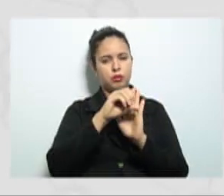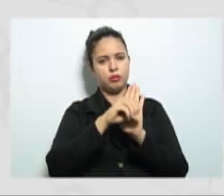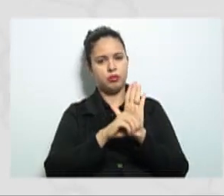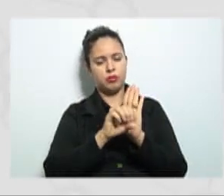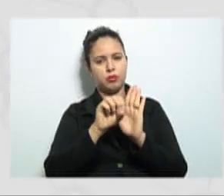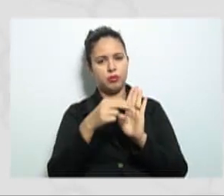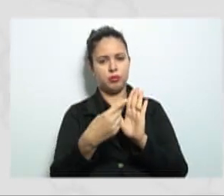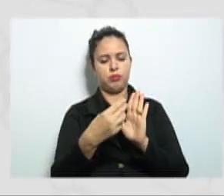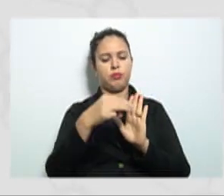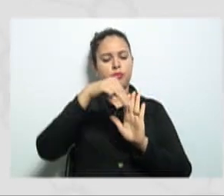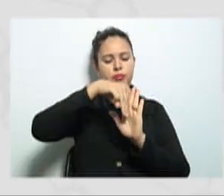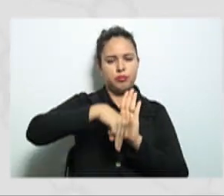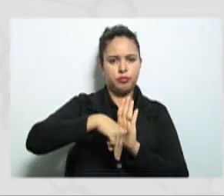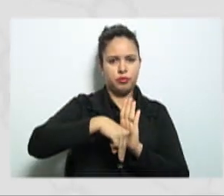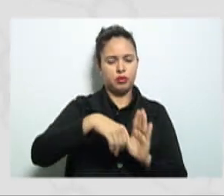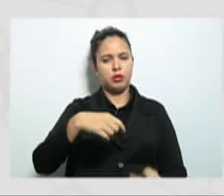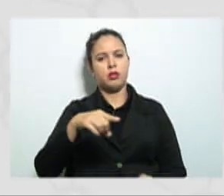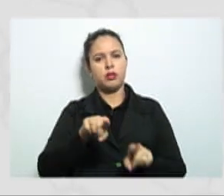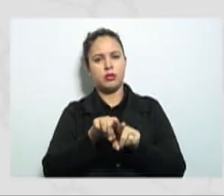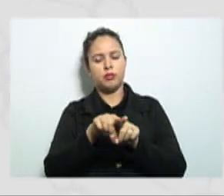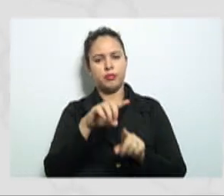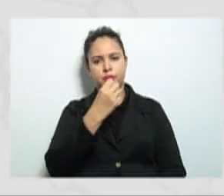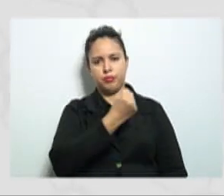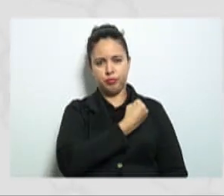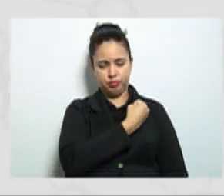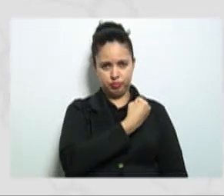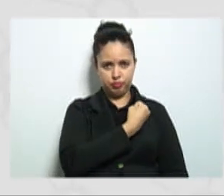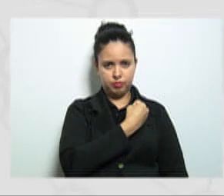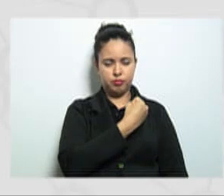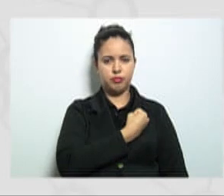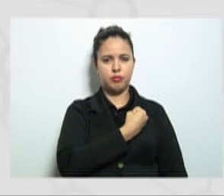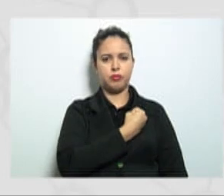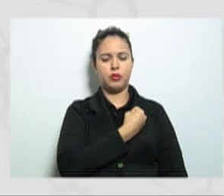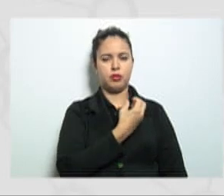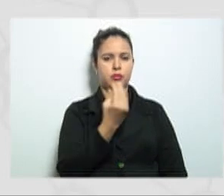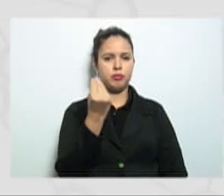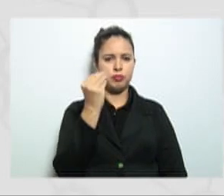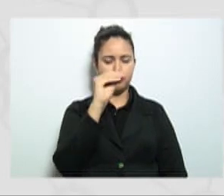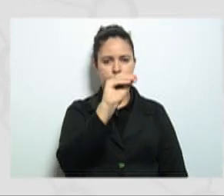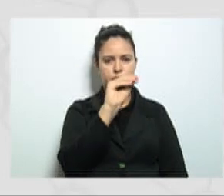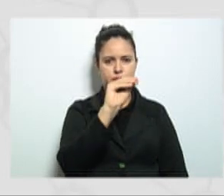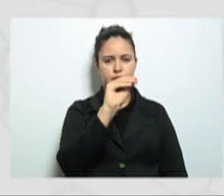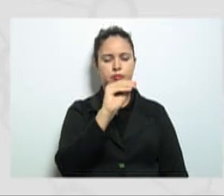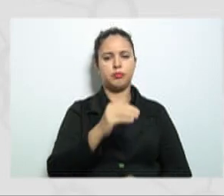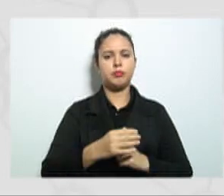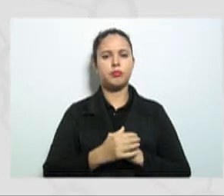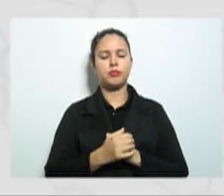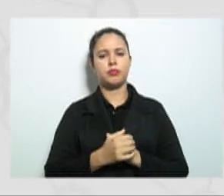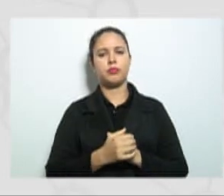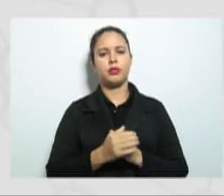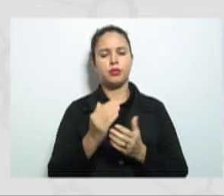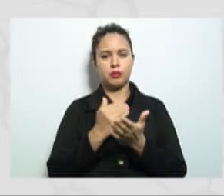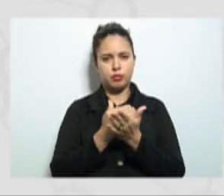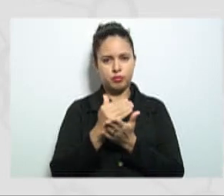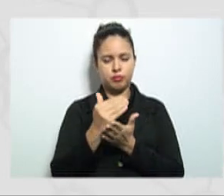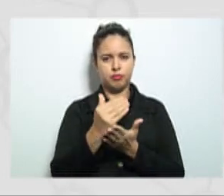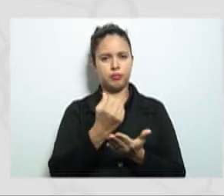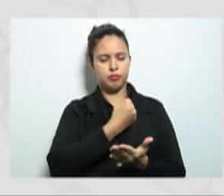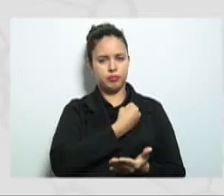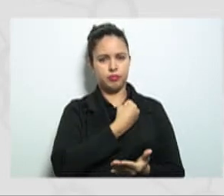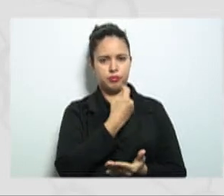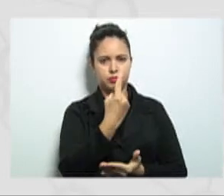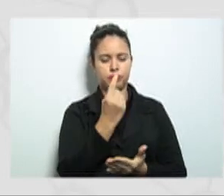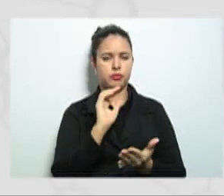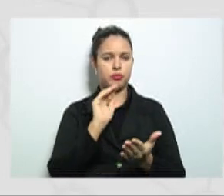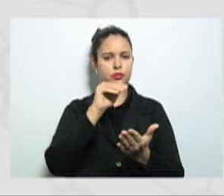O número, porque cada ofício ou cada memorando redigido, ele tem um número, esse número não se repete. Começa com o número 1 e vai